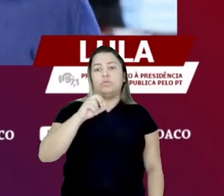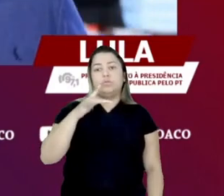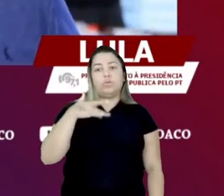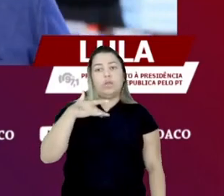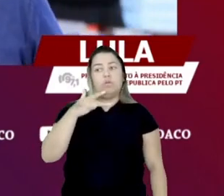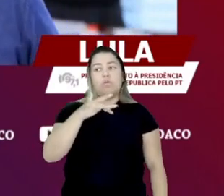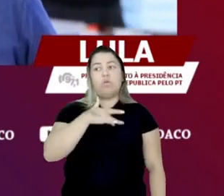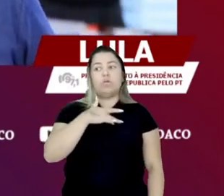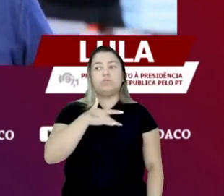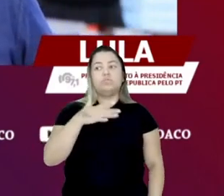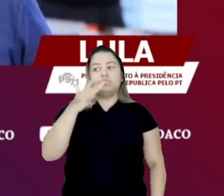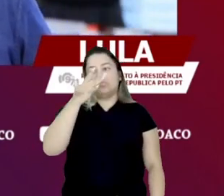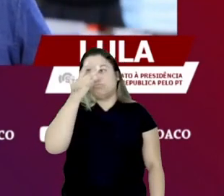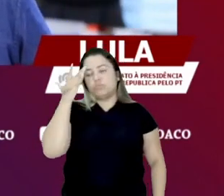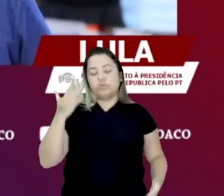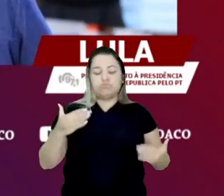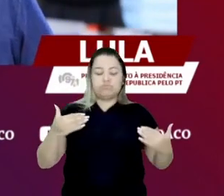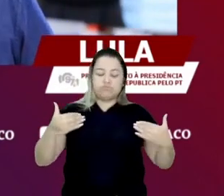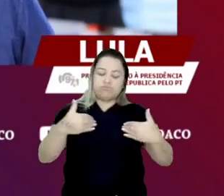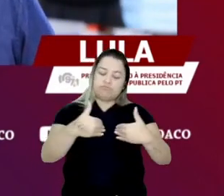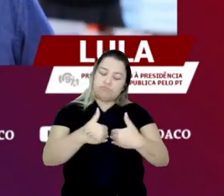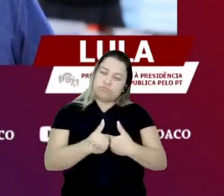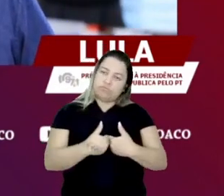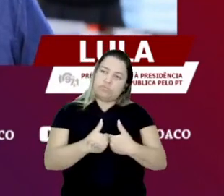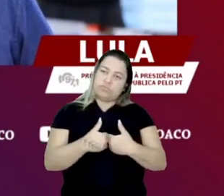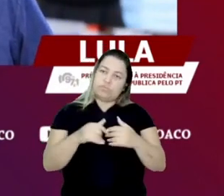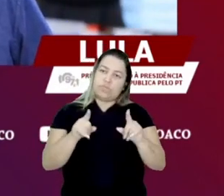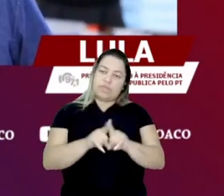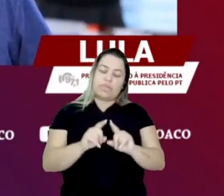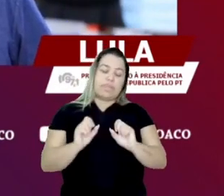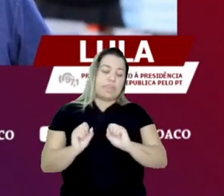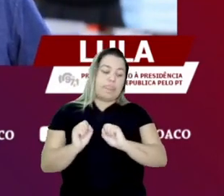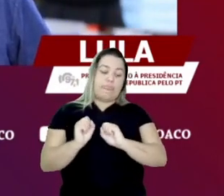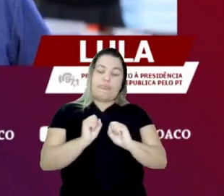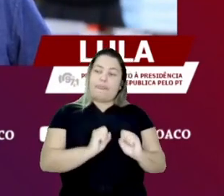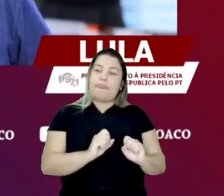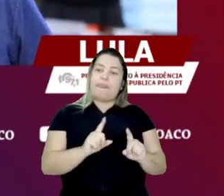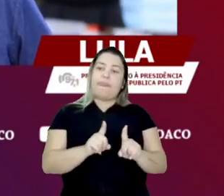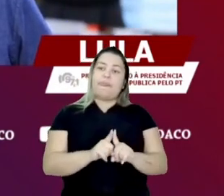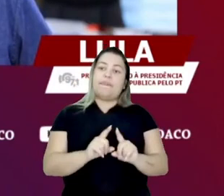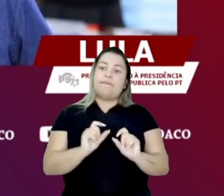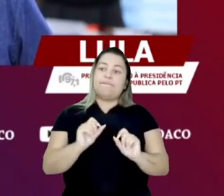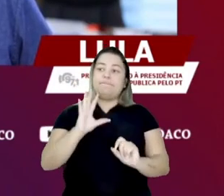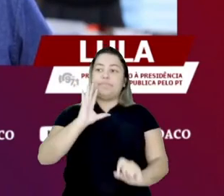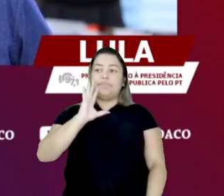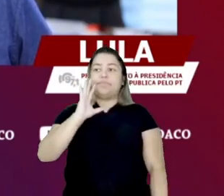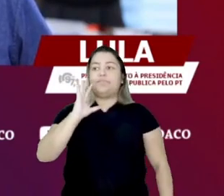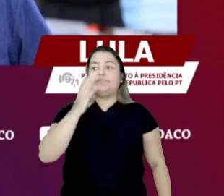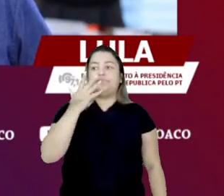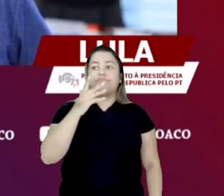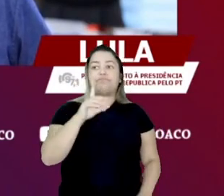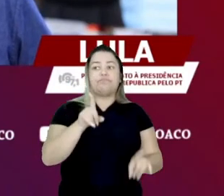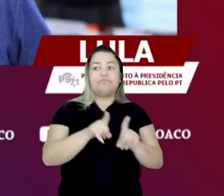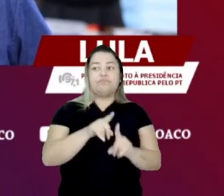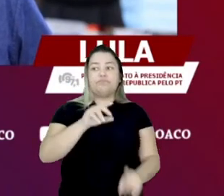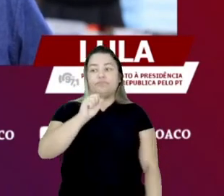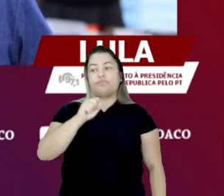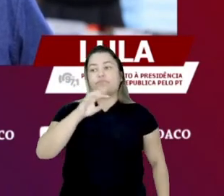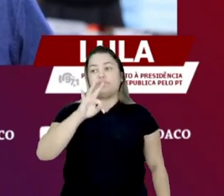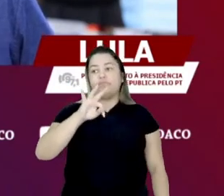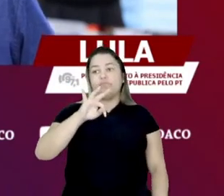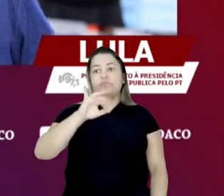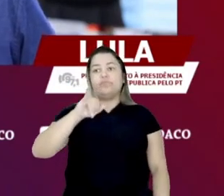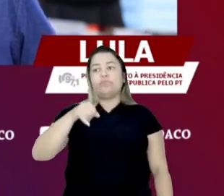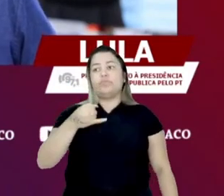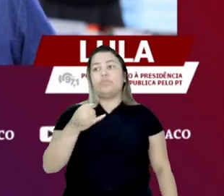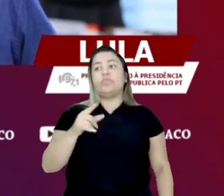qual a política pública que pode ser feita no seu governo, num eventual governo do senhor, a respeito desse público de